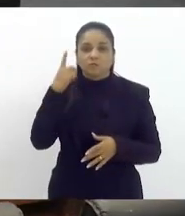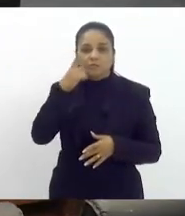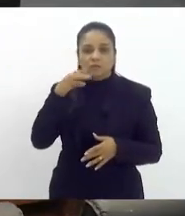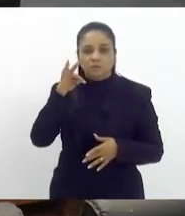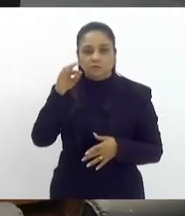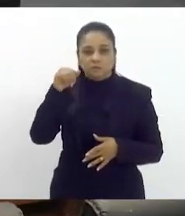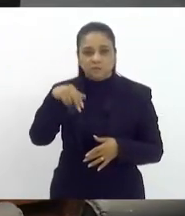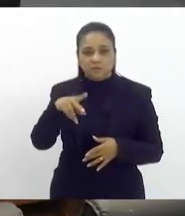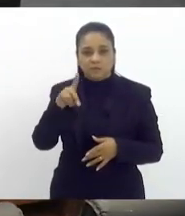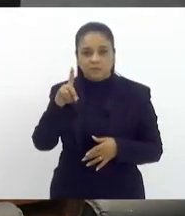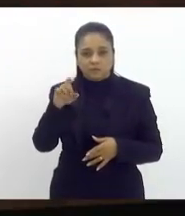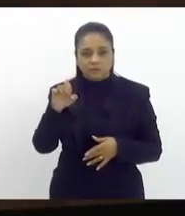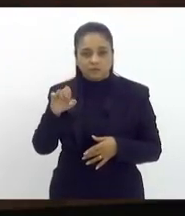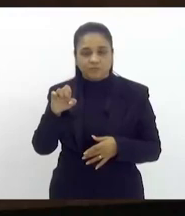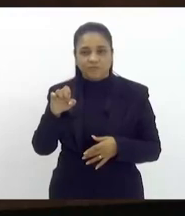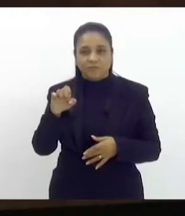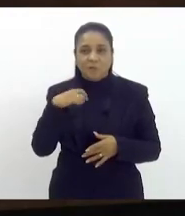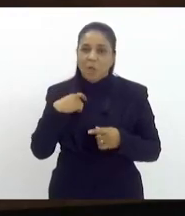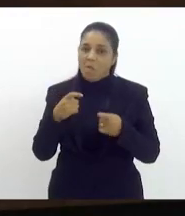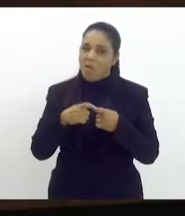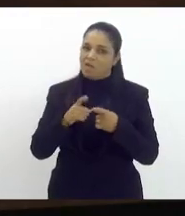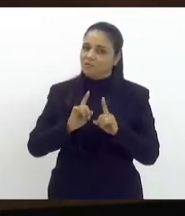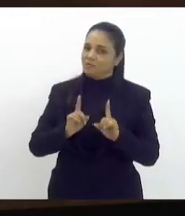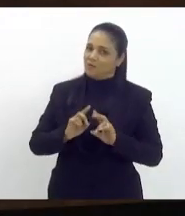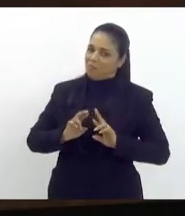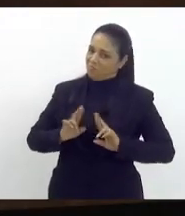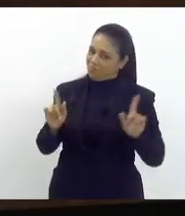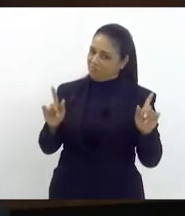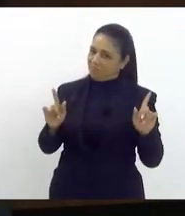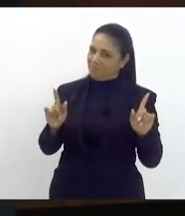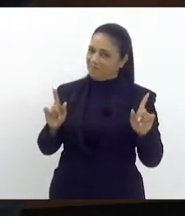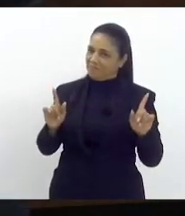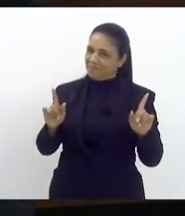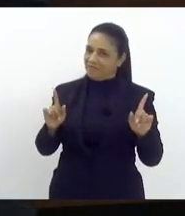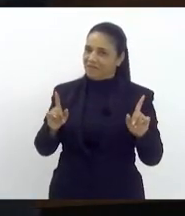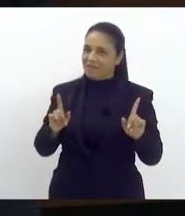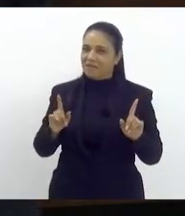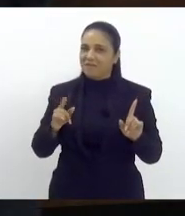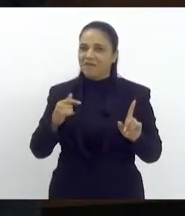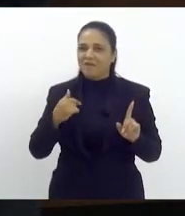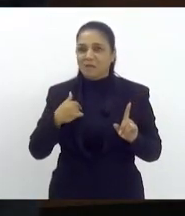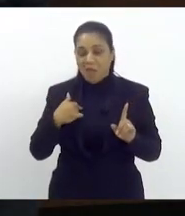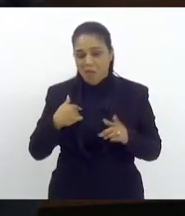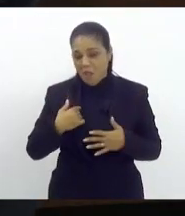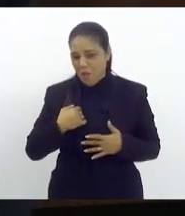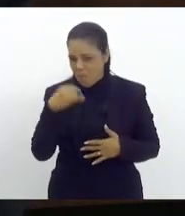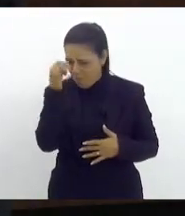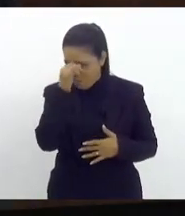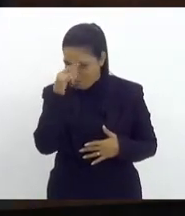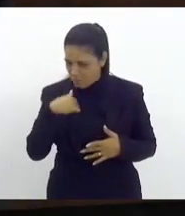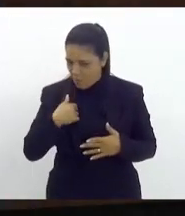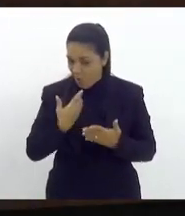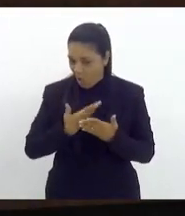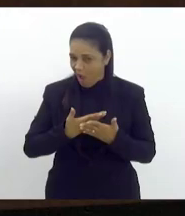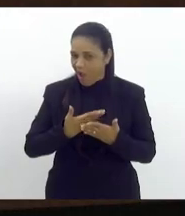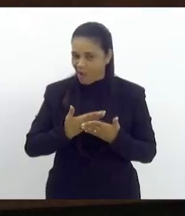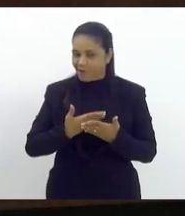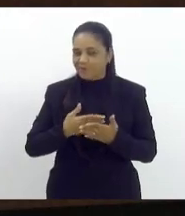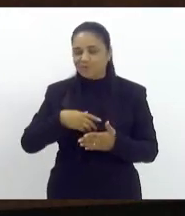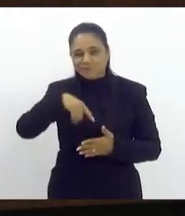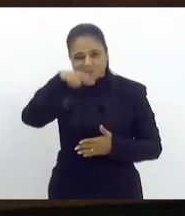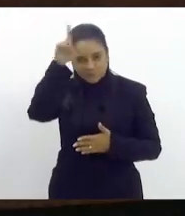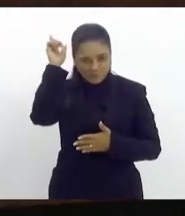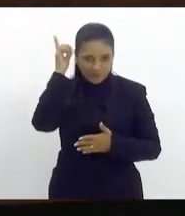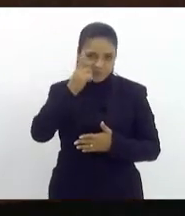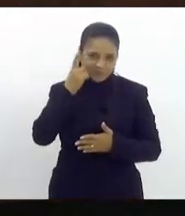médico mas eu que não eu que não sou besta nem nada sou bom aluno do nosso Professor Luiz Paulo